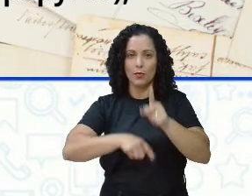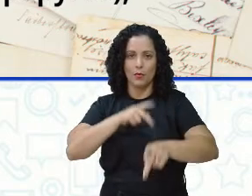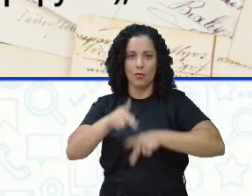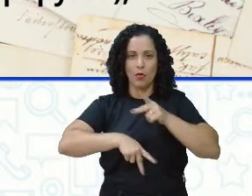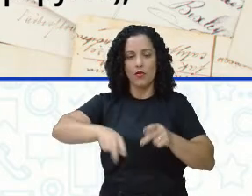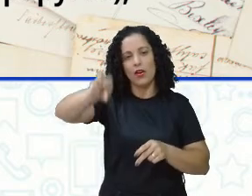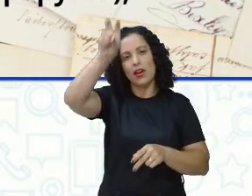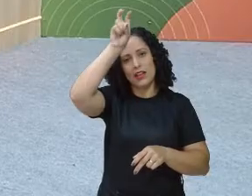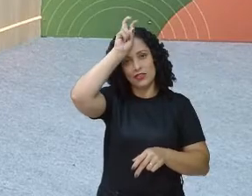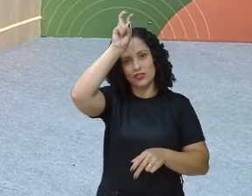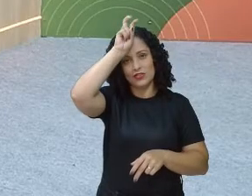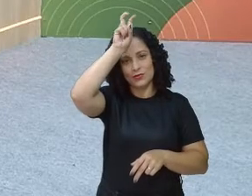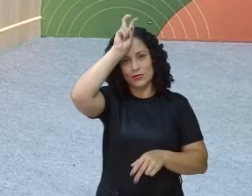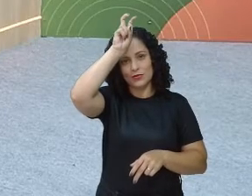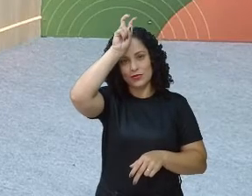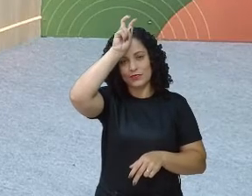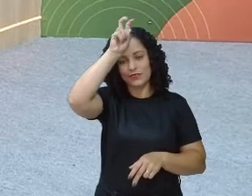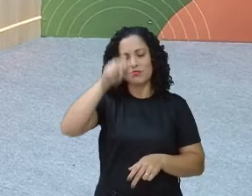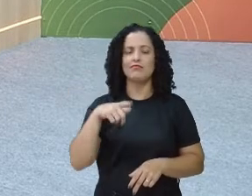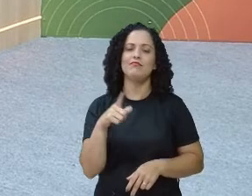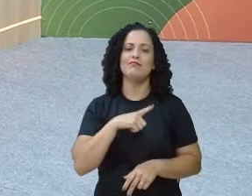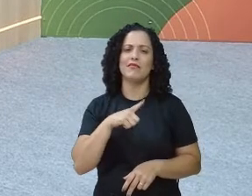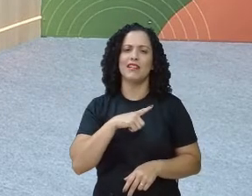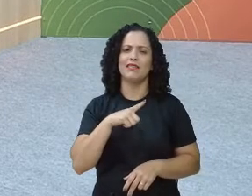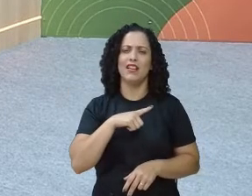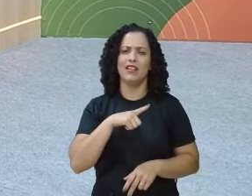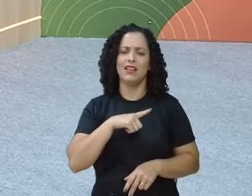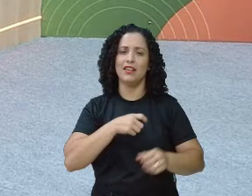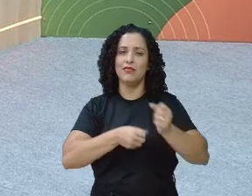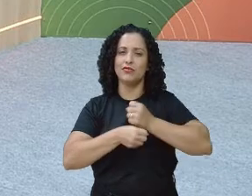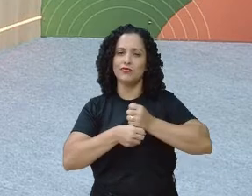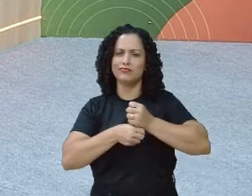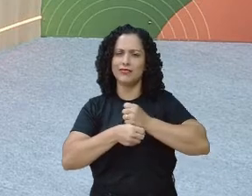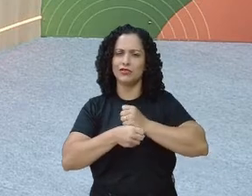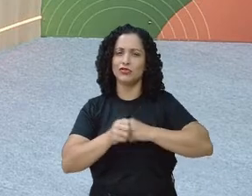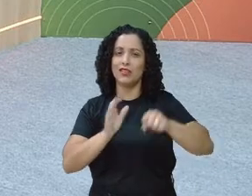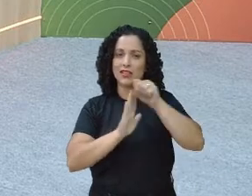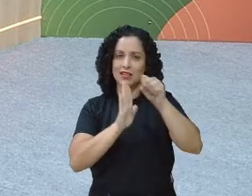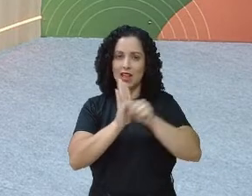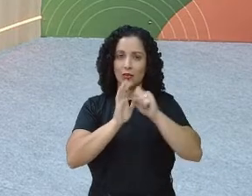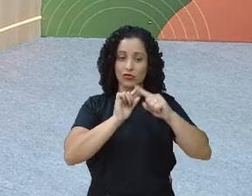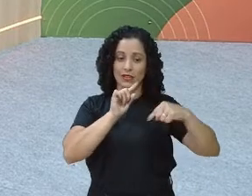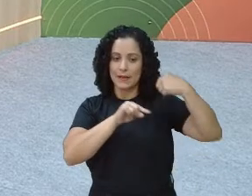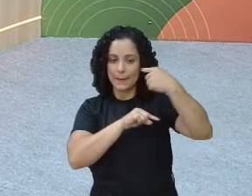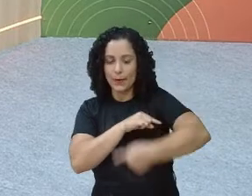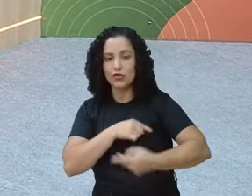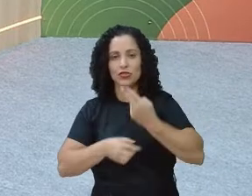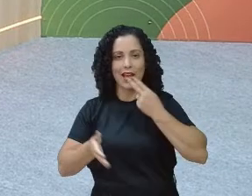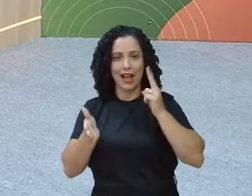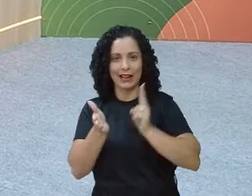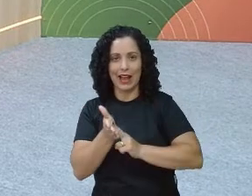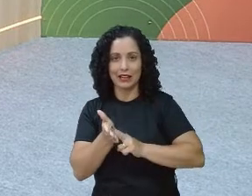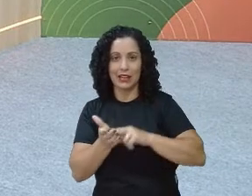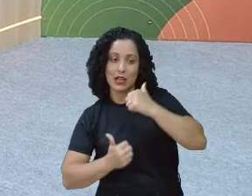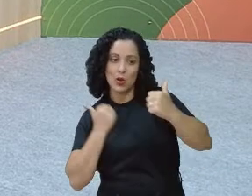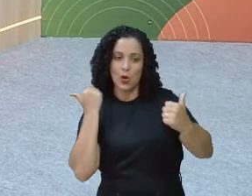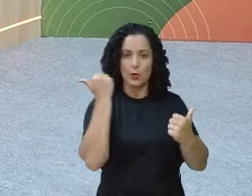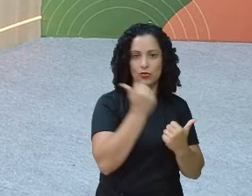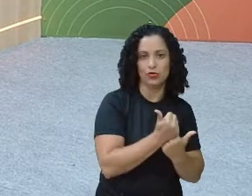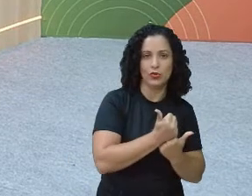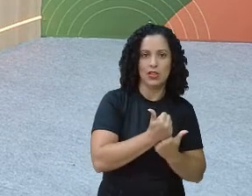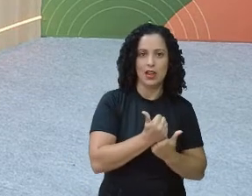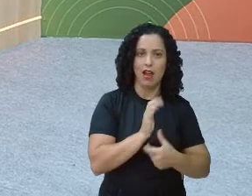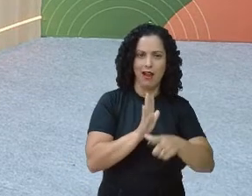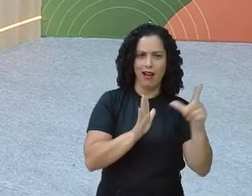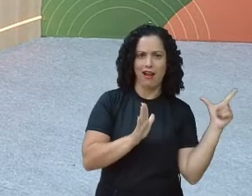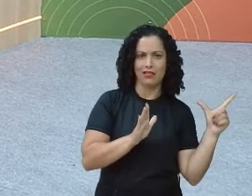tempo, pelos egípcios, uns séculos depois, em que a carta deixa de ser feita na madeira, com a cera, né,